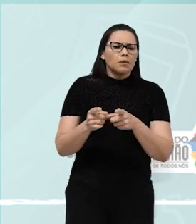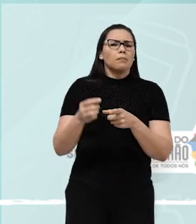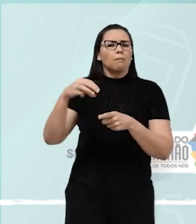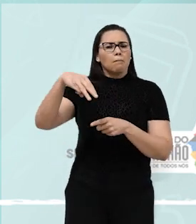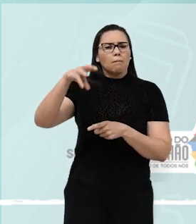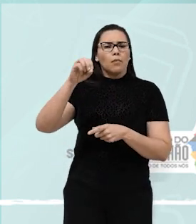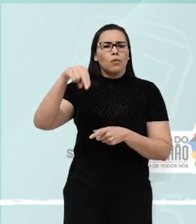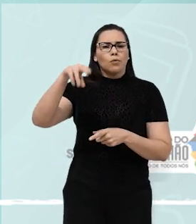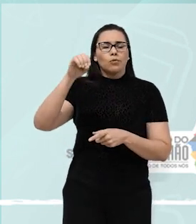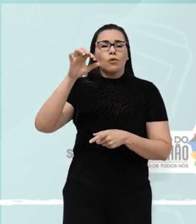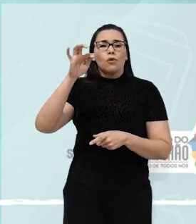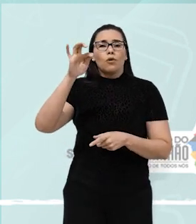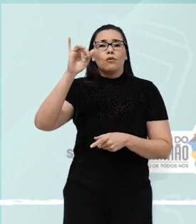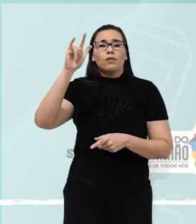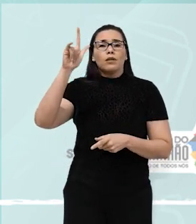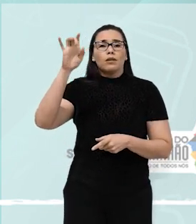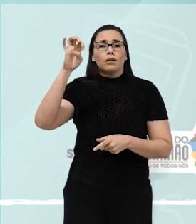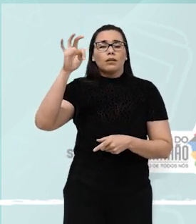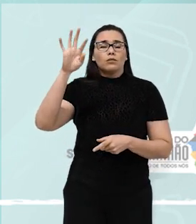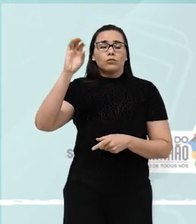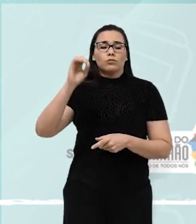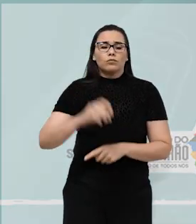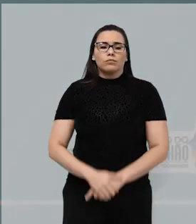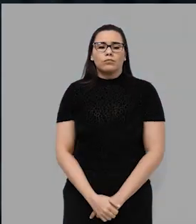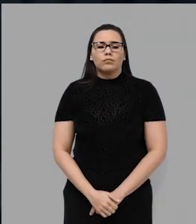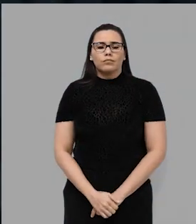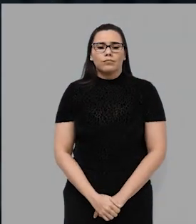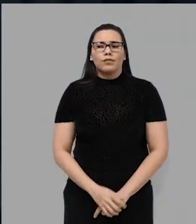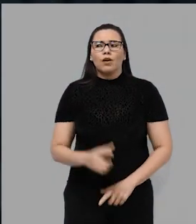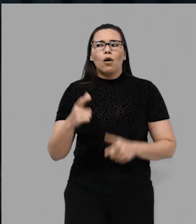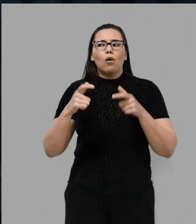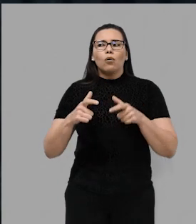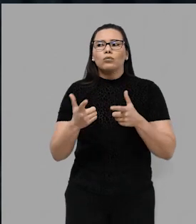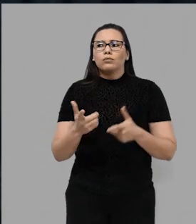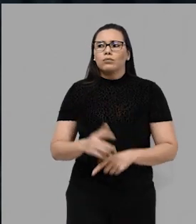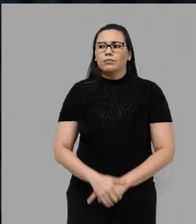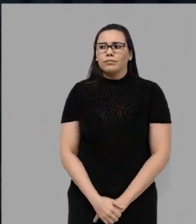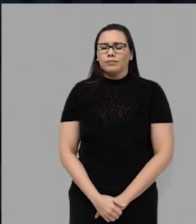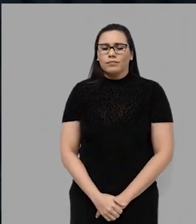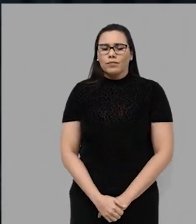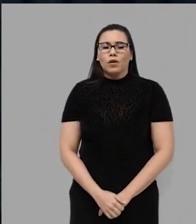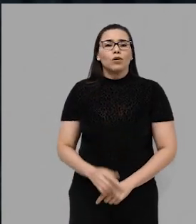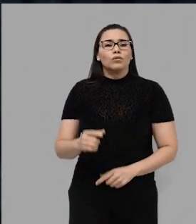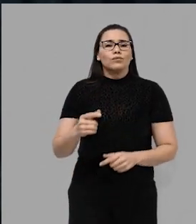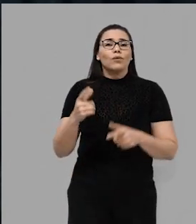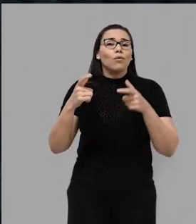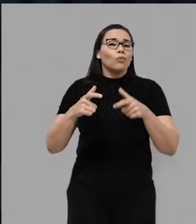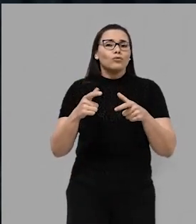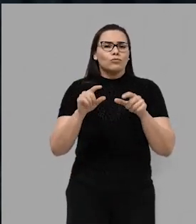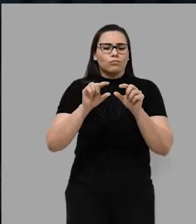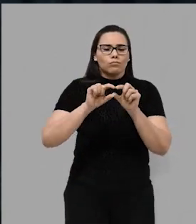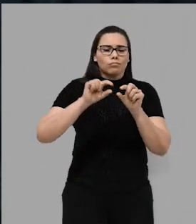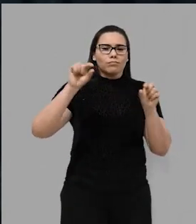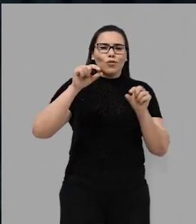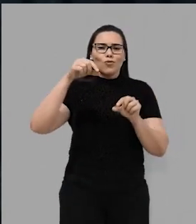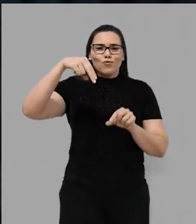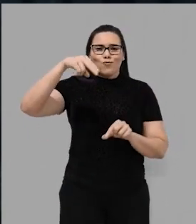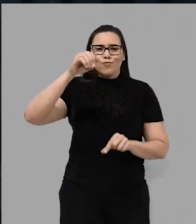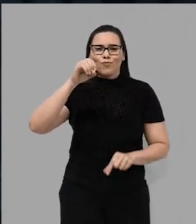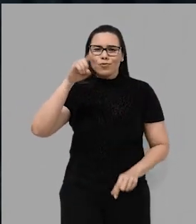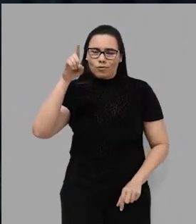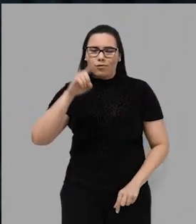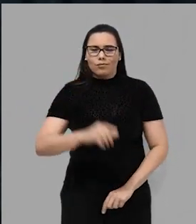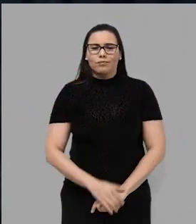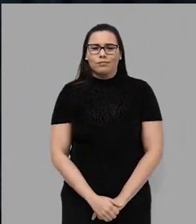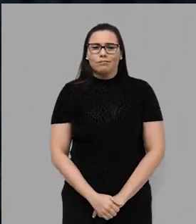comum do B, do C, do D e do E? Está aqui esse ancestral comum aqui, ó, neste nó. E assim sucessivamente.